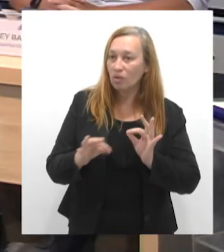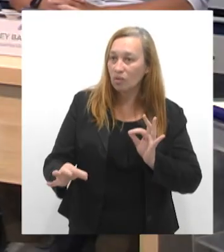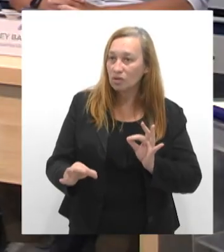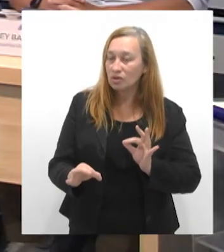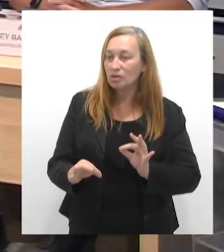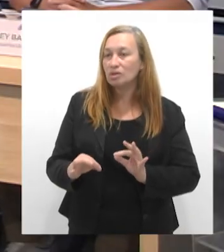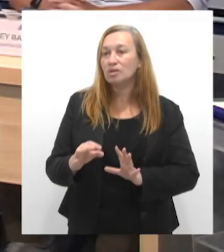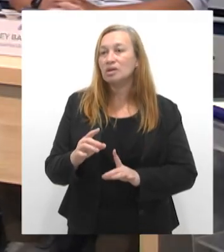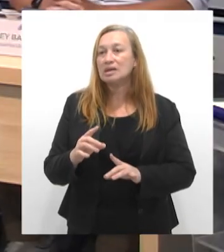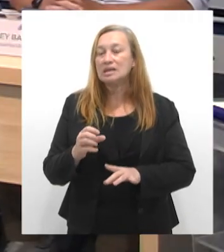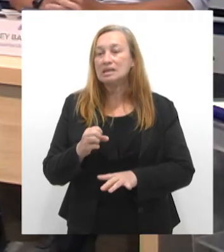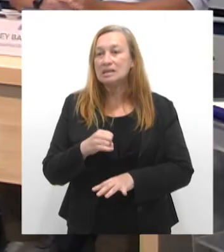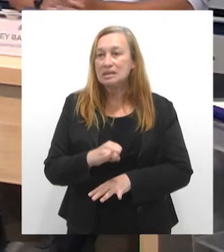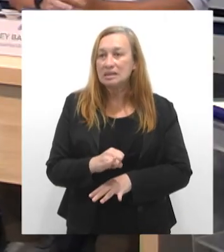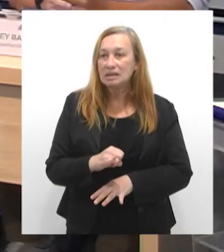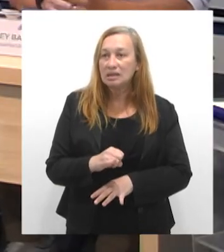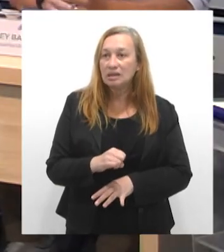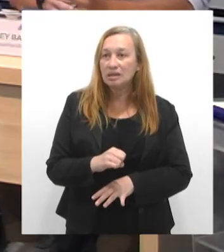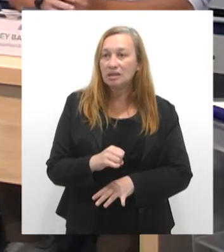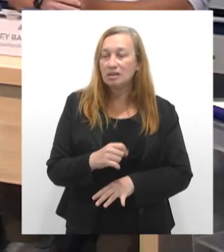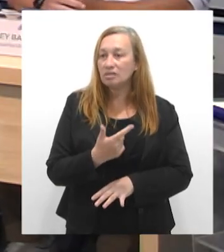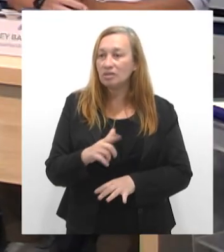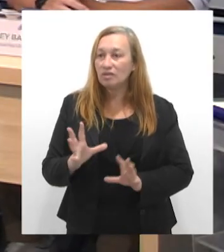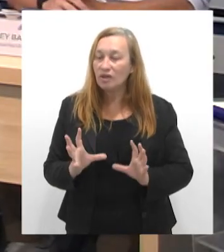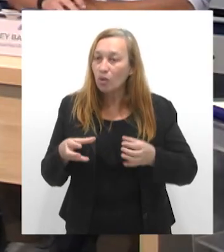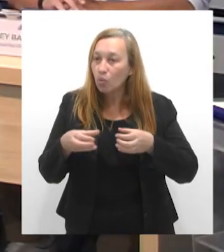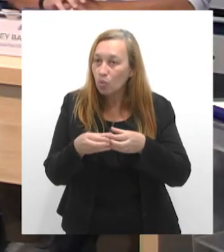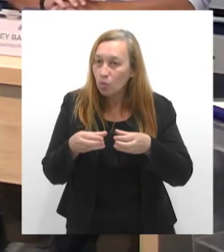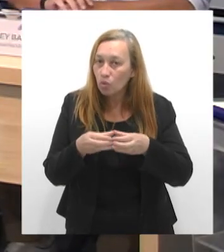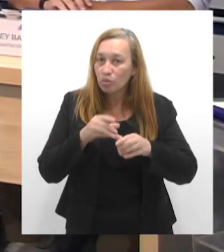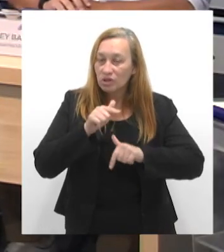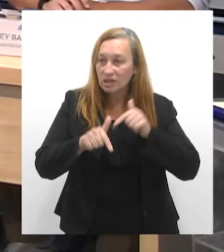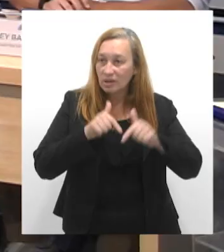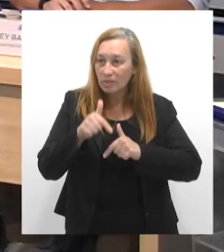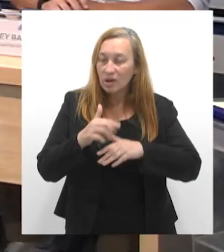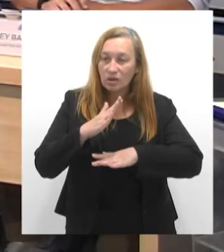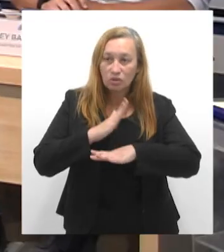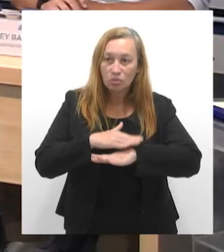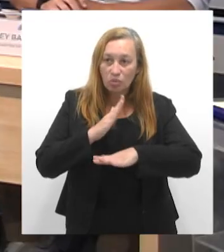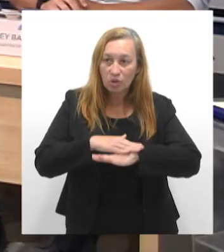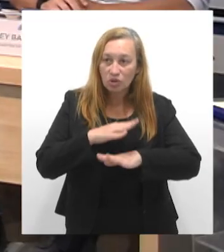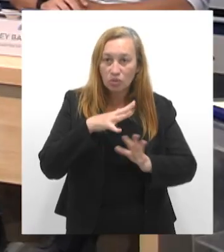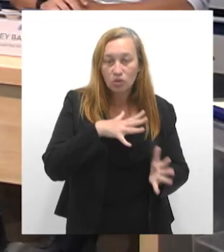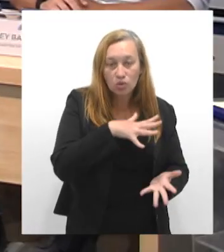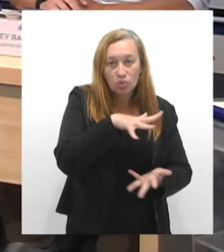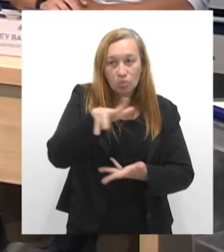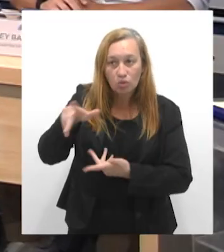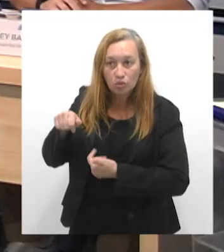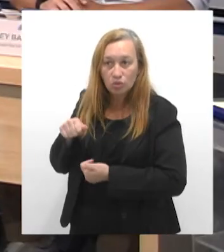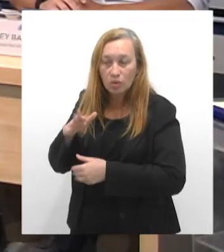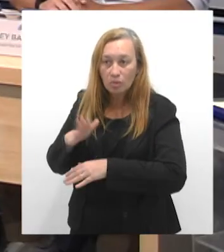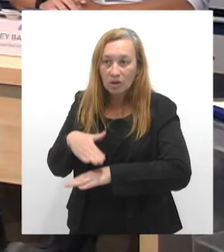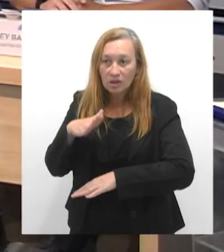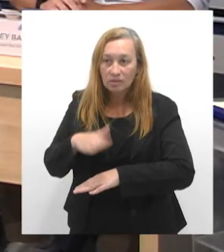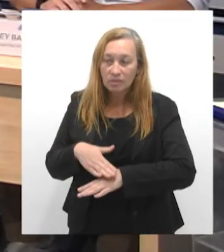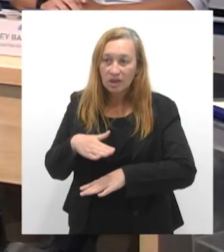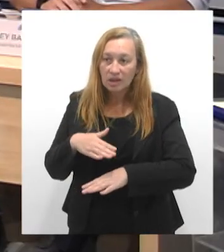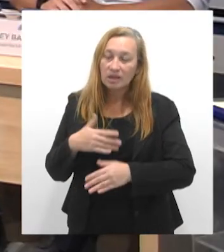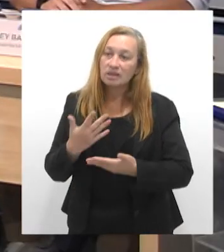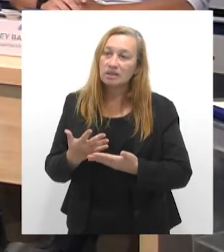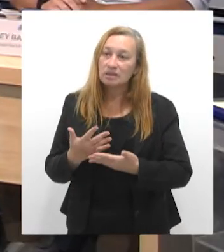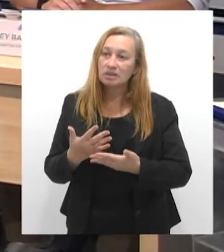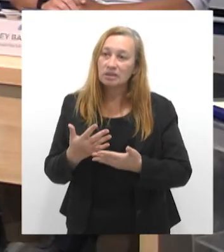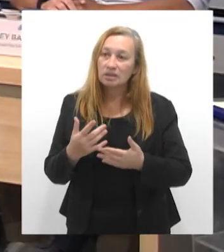dizendo, se não for uma coletividade. No momento em que o mundo, cada vez mais, aposta